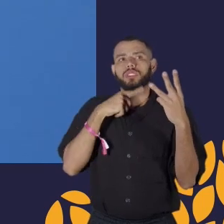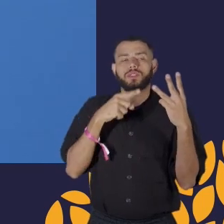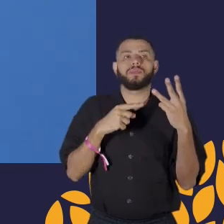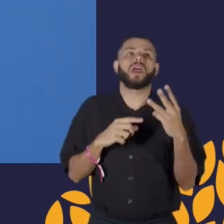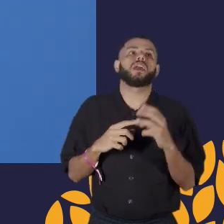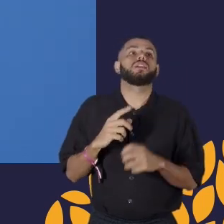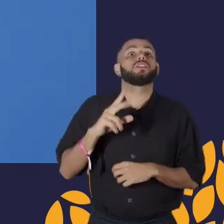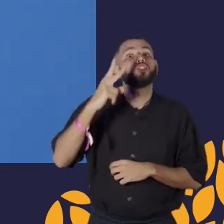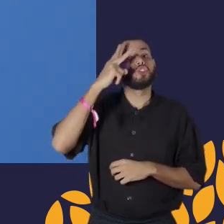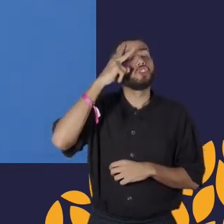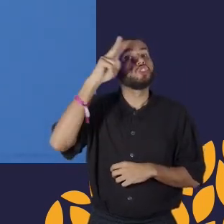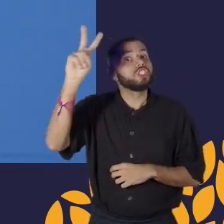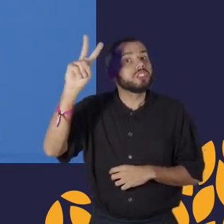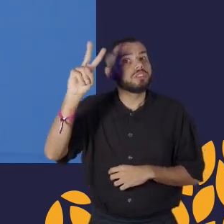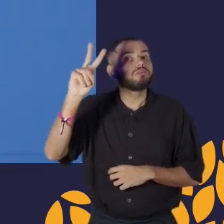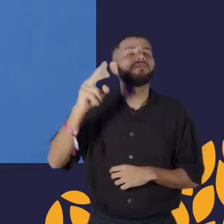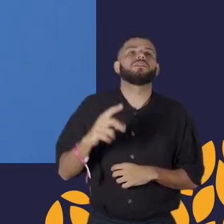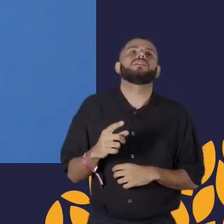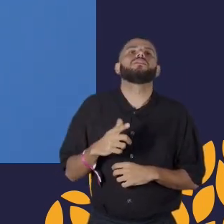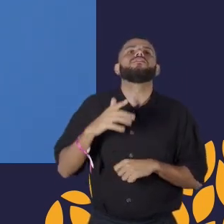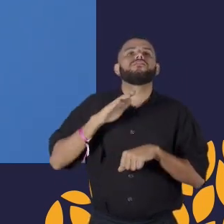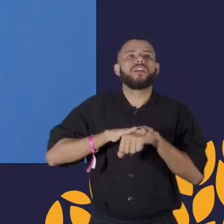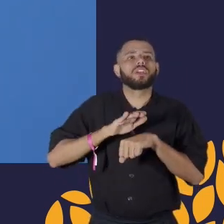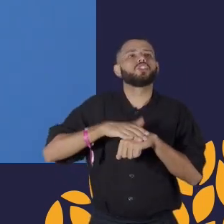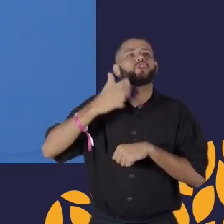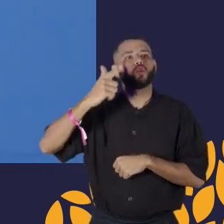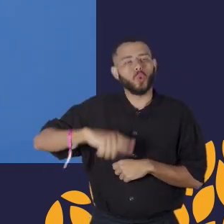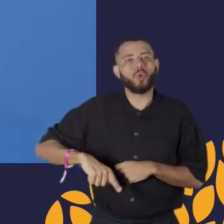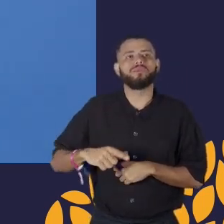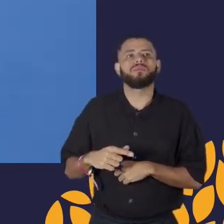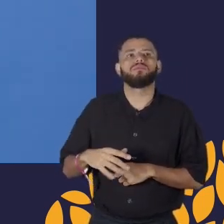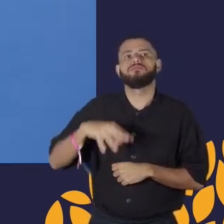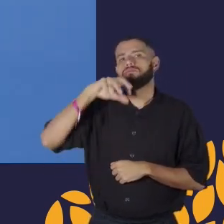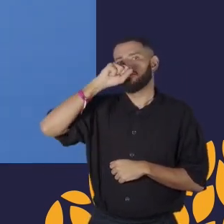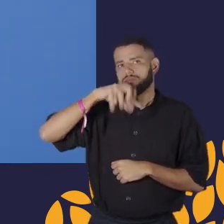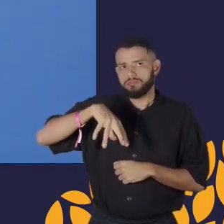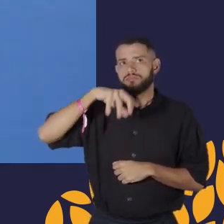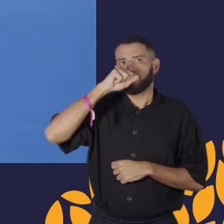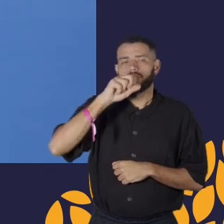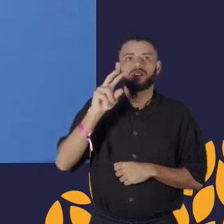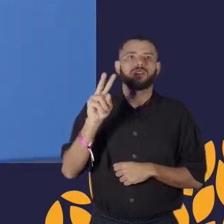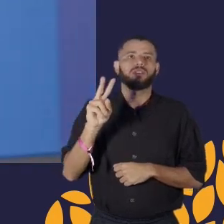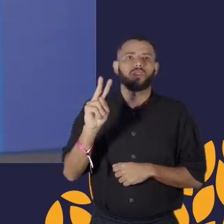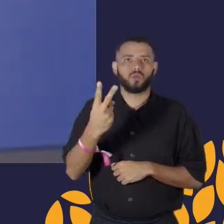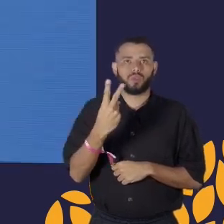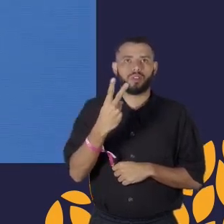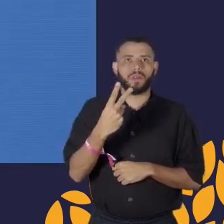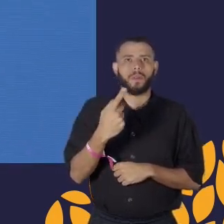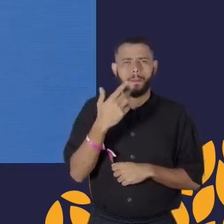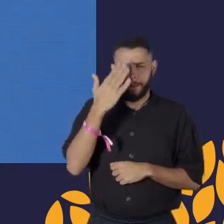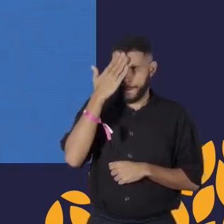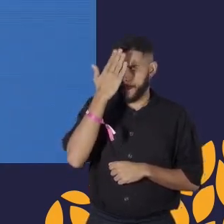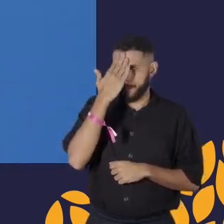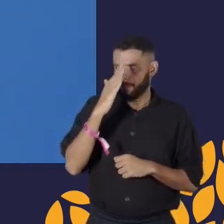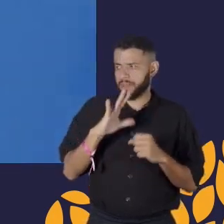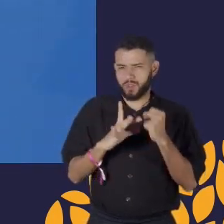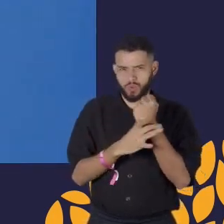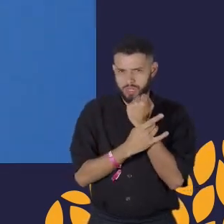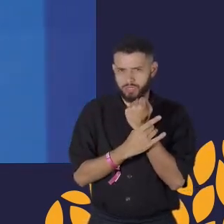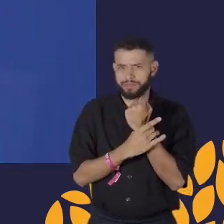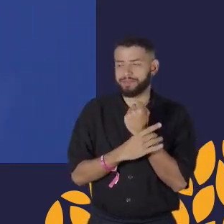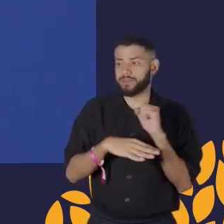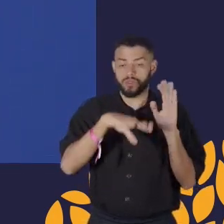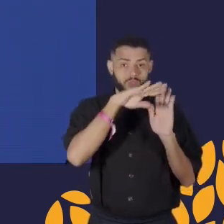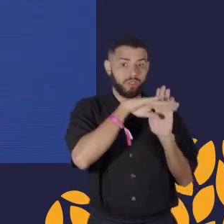segunda. Entenderam? A segurança aqui que traz. Então eles fizeram um protocolo de 5 dias. Ó,